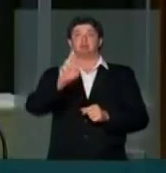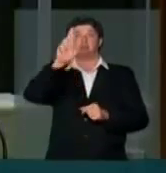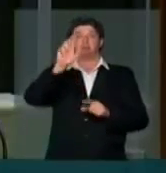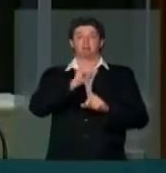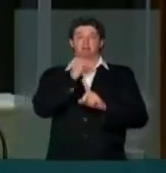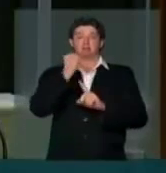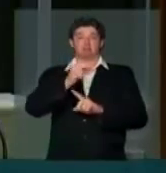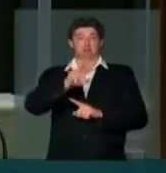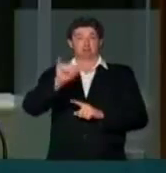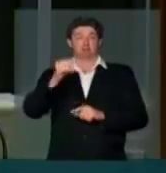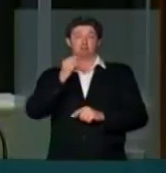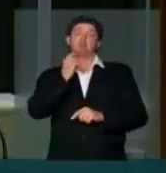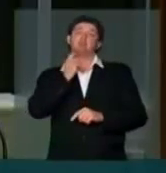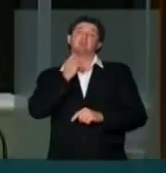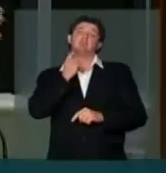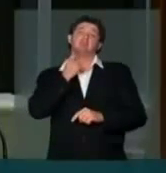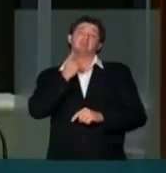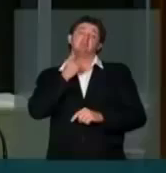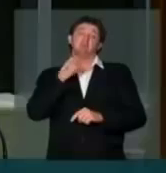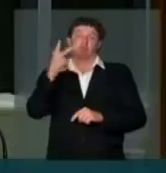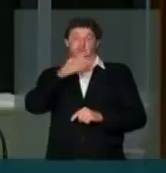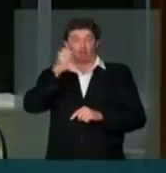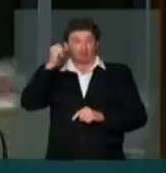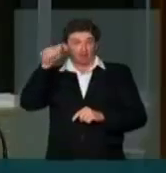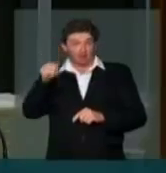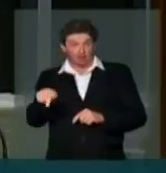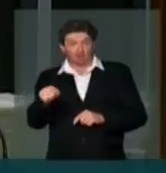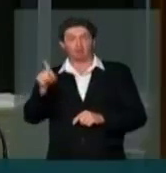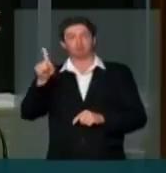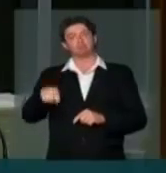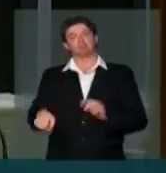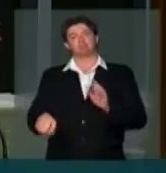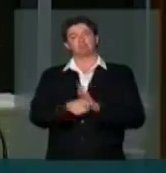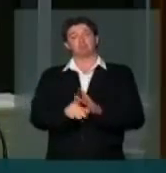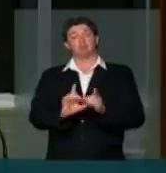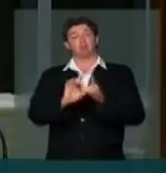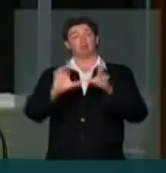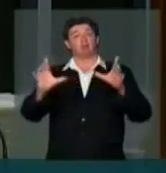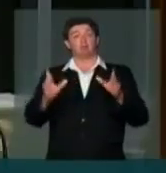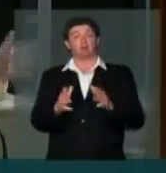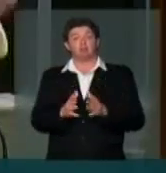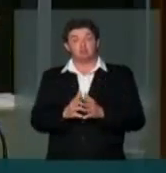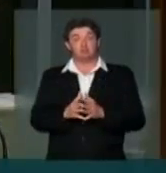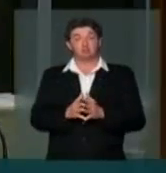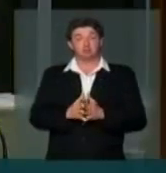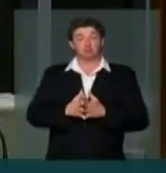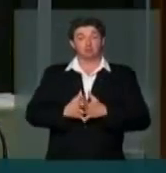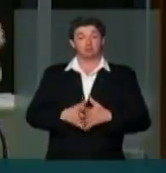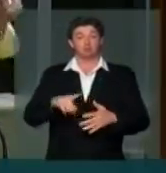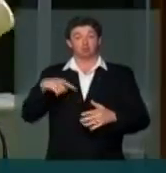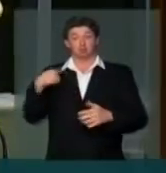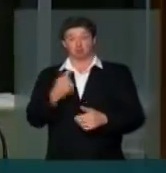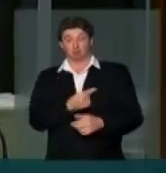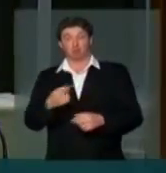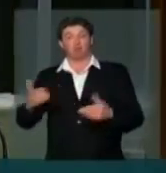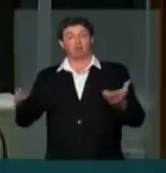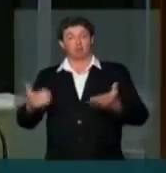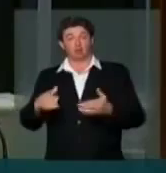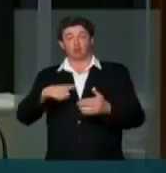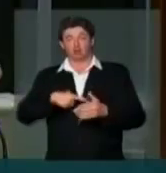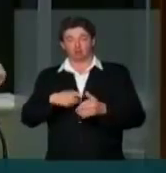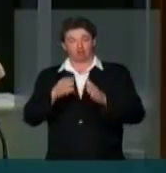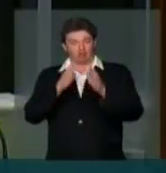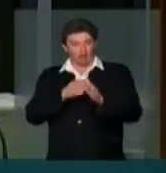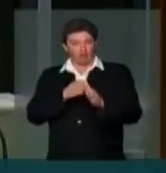a sociedade brasileira. Esta vitória é uma vitória da democracia. Nós estamos